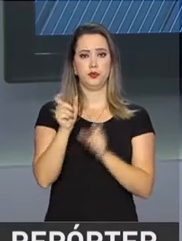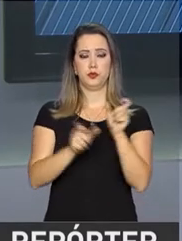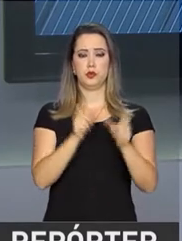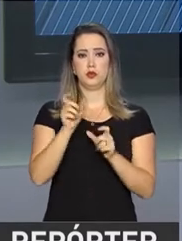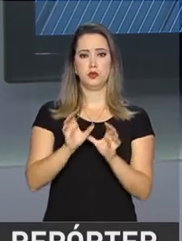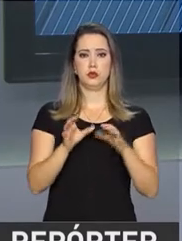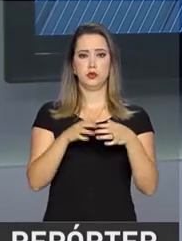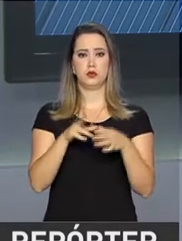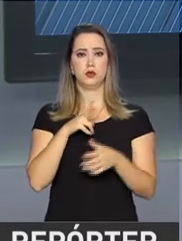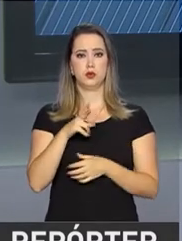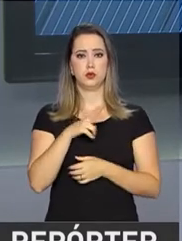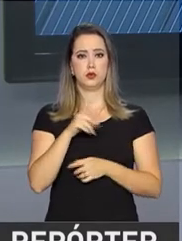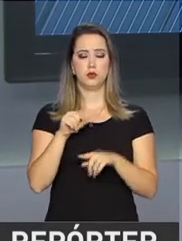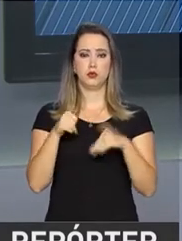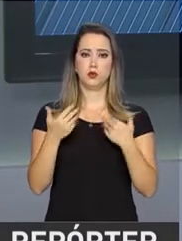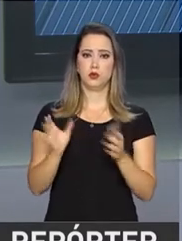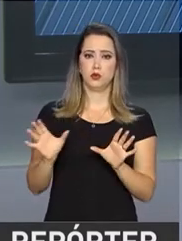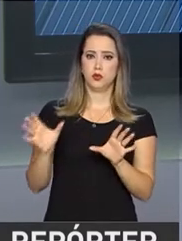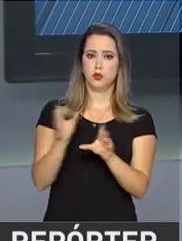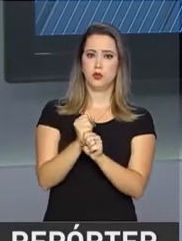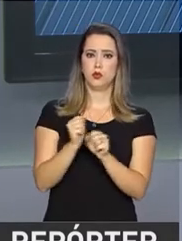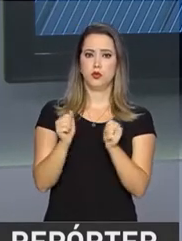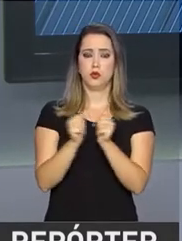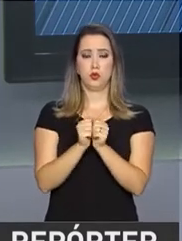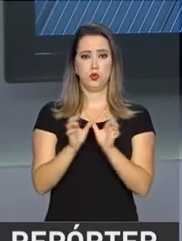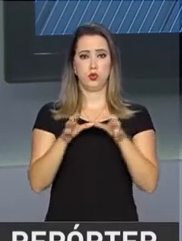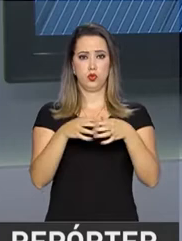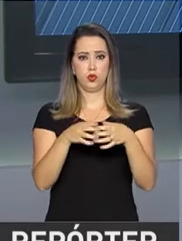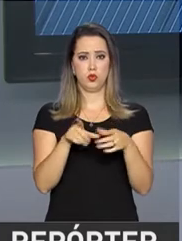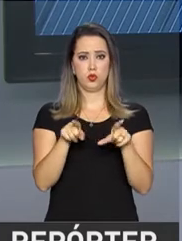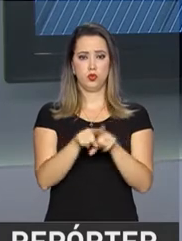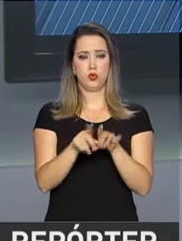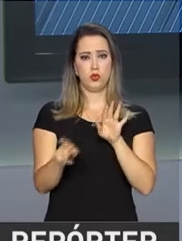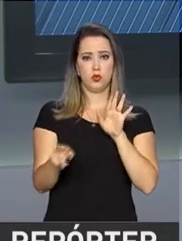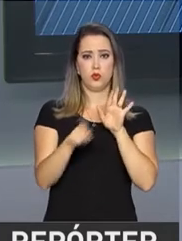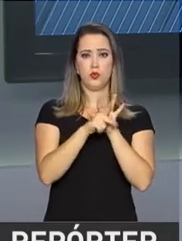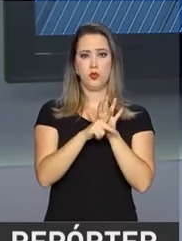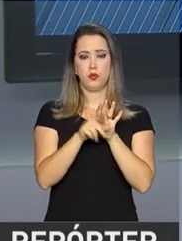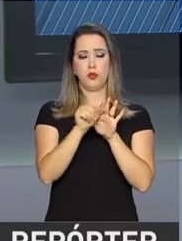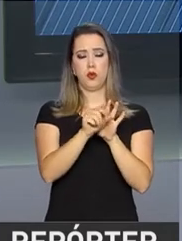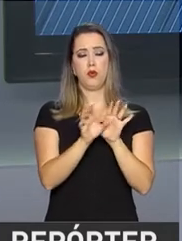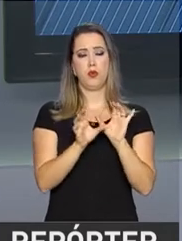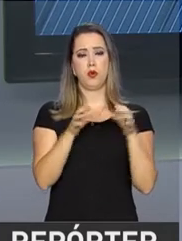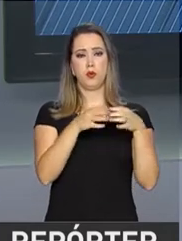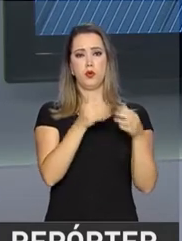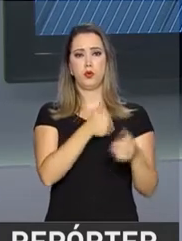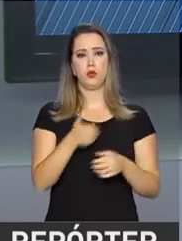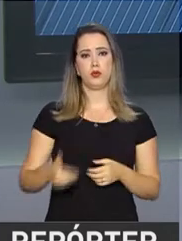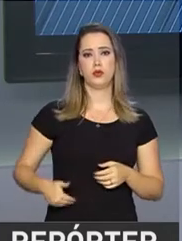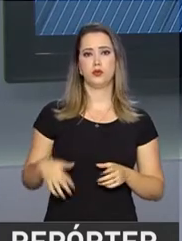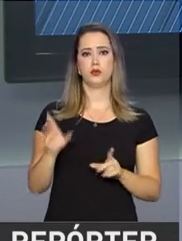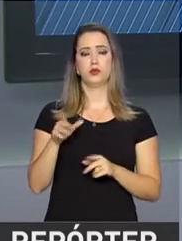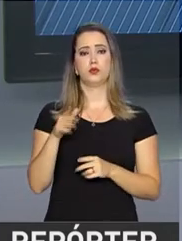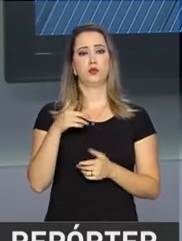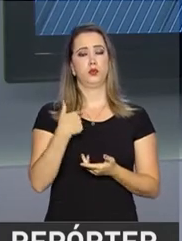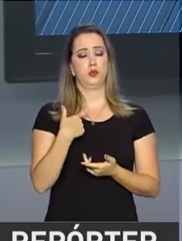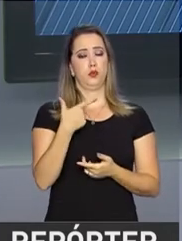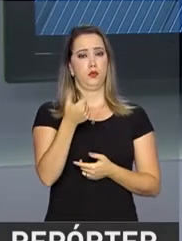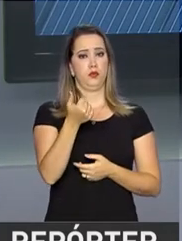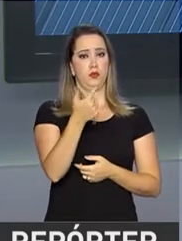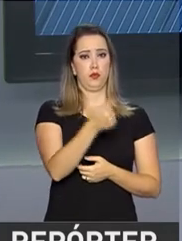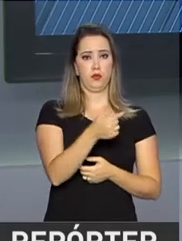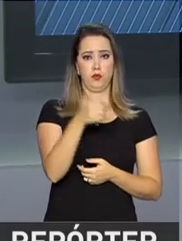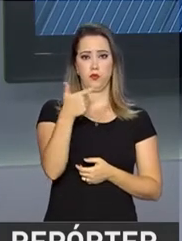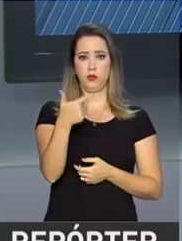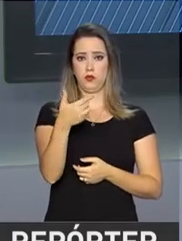do setor privado quando a gente soma isso o déficit do regime próprio dos servidores públicos o roubo em 2017 foi